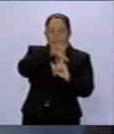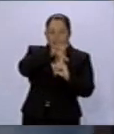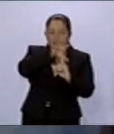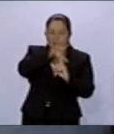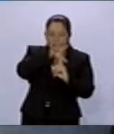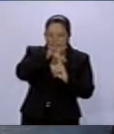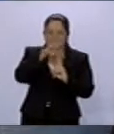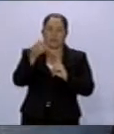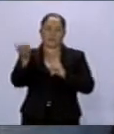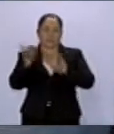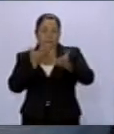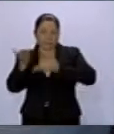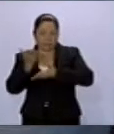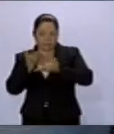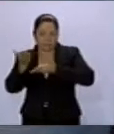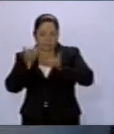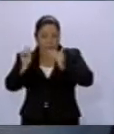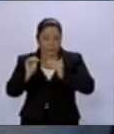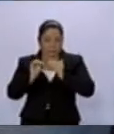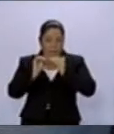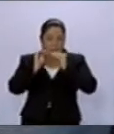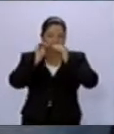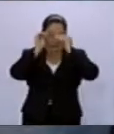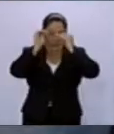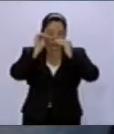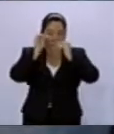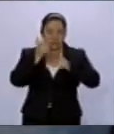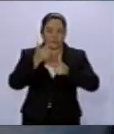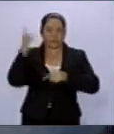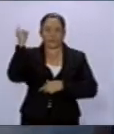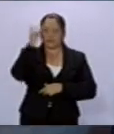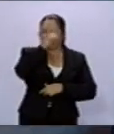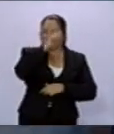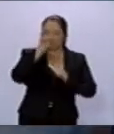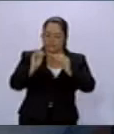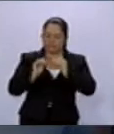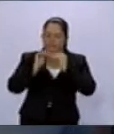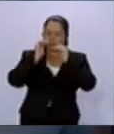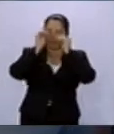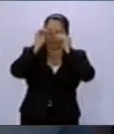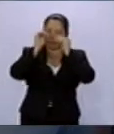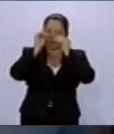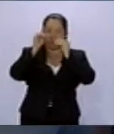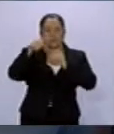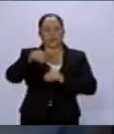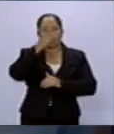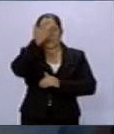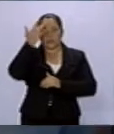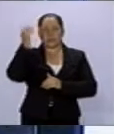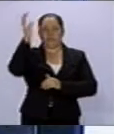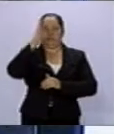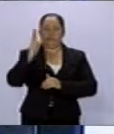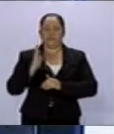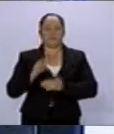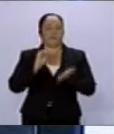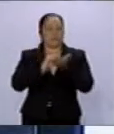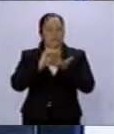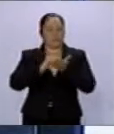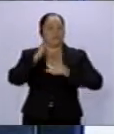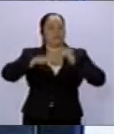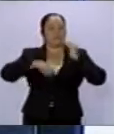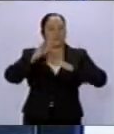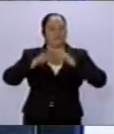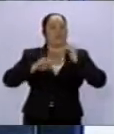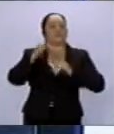estabelecer a superação dessas dificuldades históricas que levam milhões de brasileiros ao não acesso dos profissionais é preciso que a